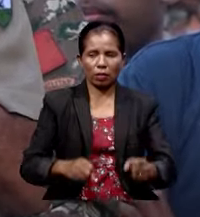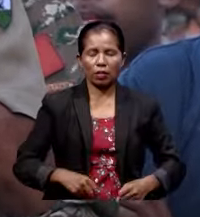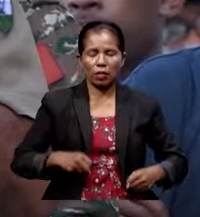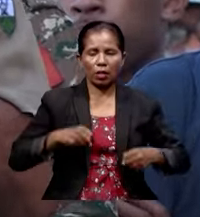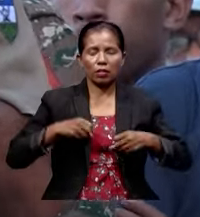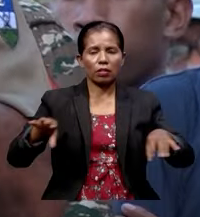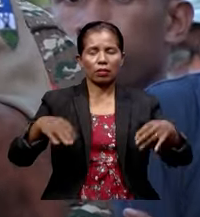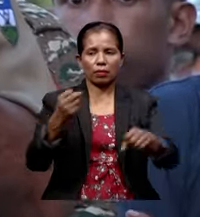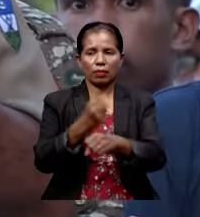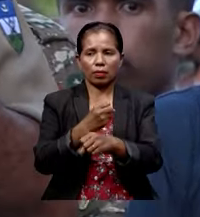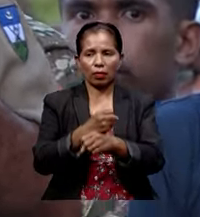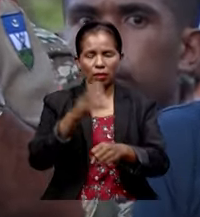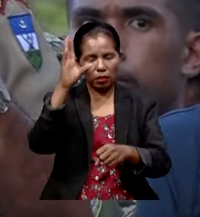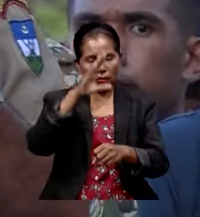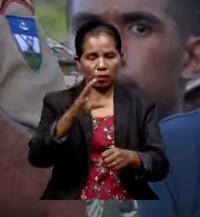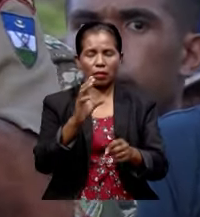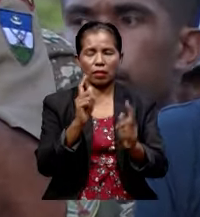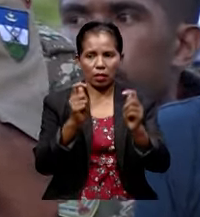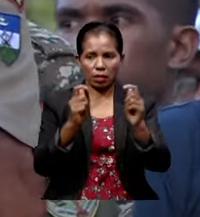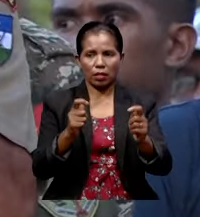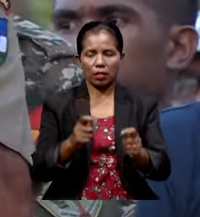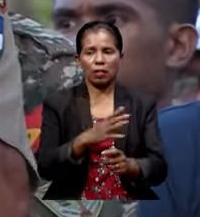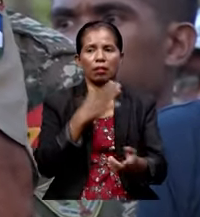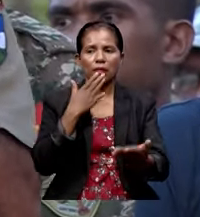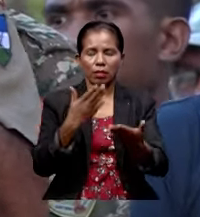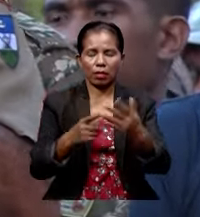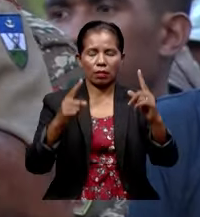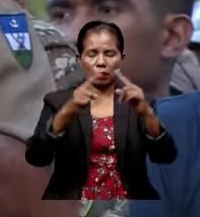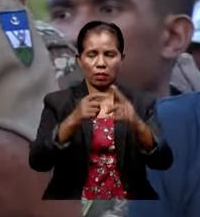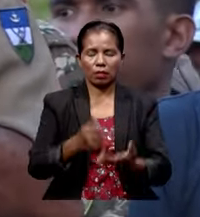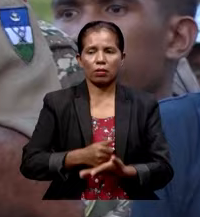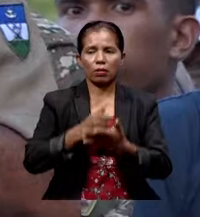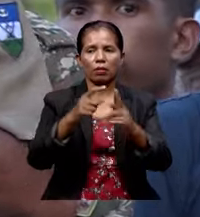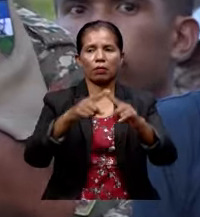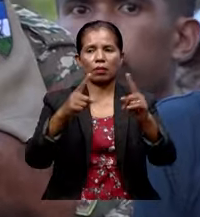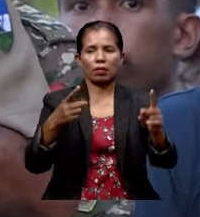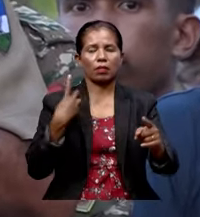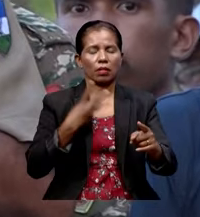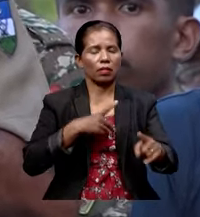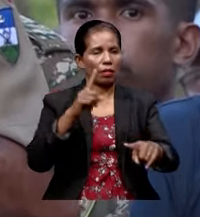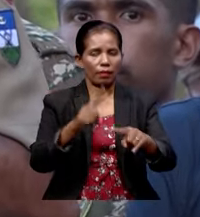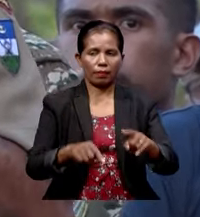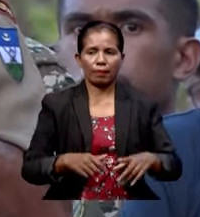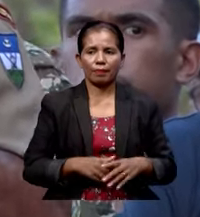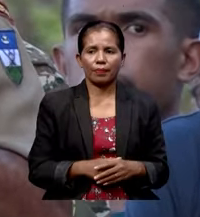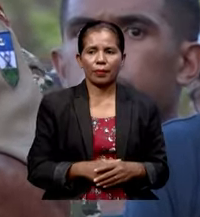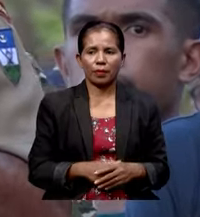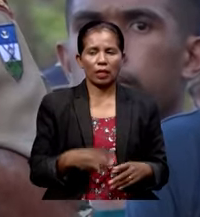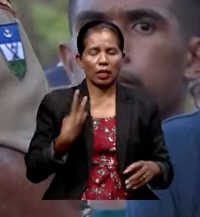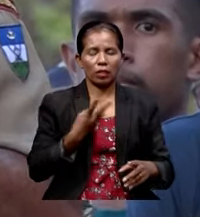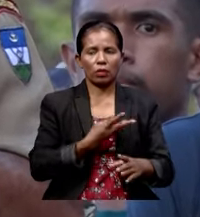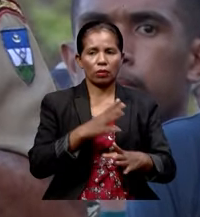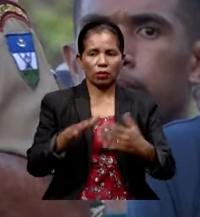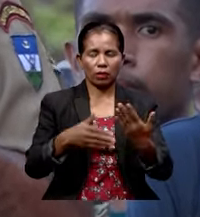esforço a tubu que atenta o boato de dia que vai nos salvar, mas infelizmente está lá bem. E está junto em